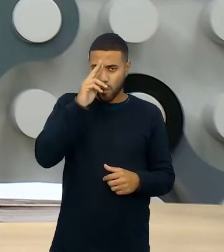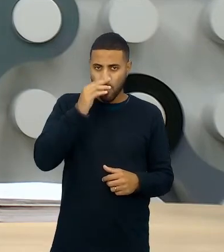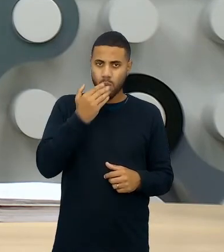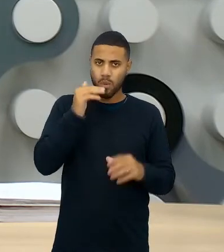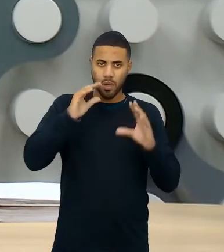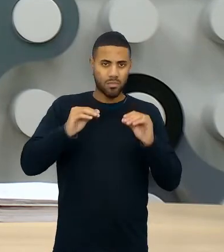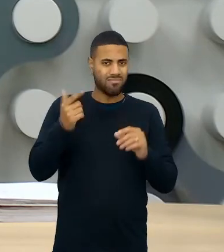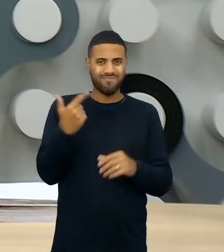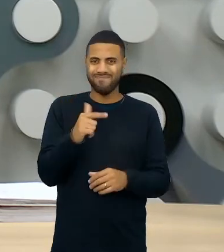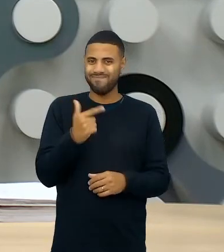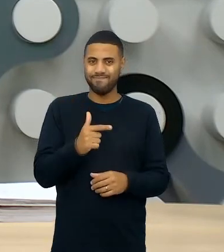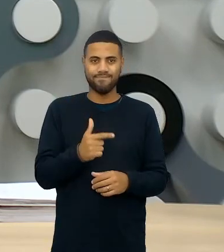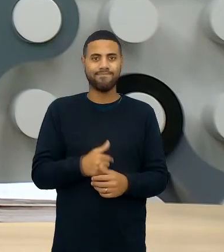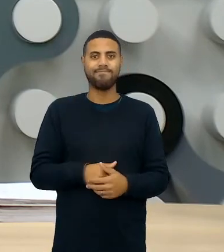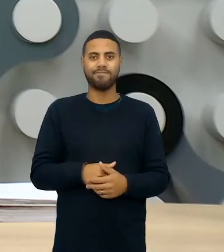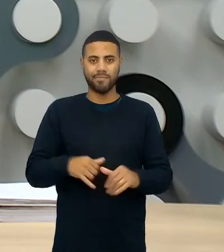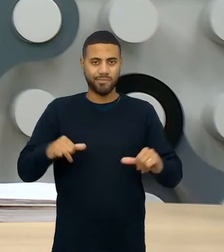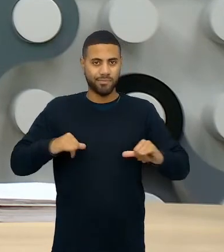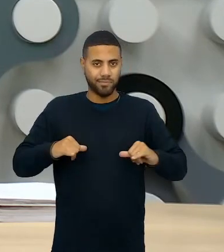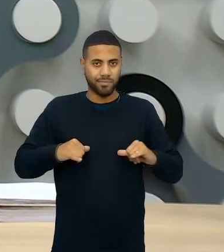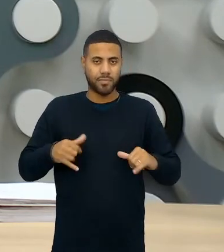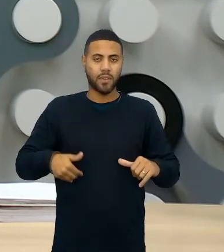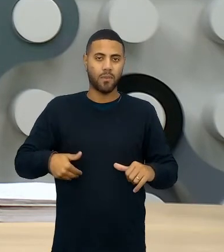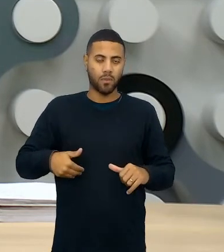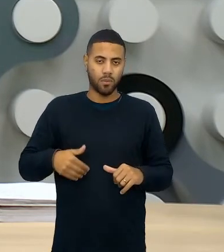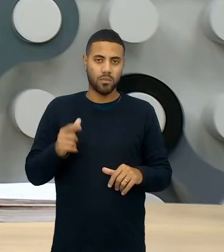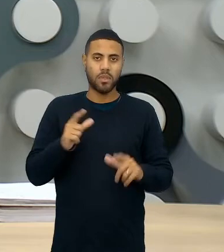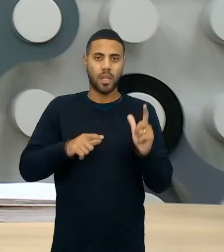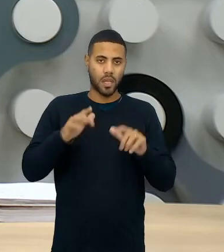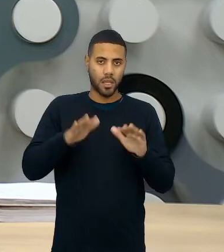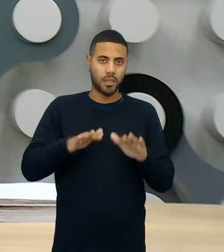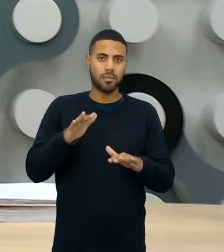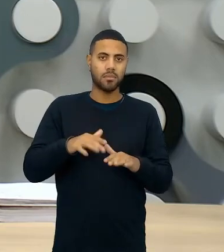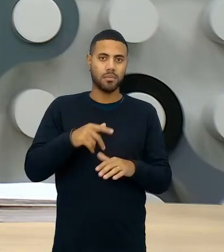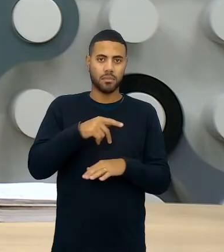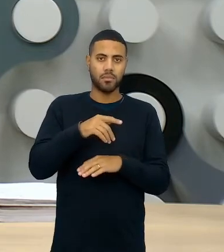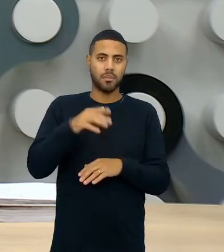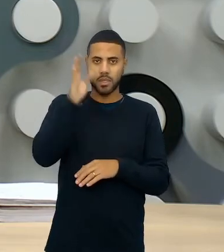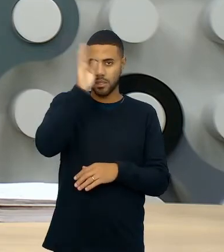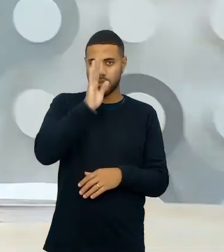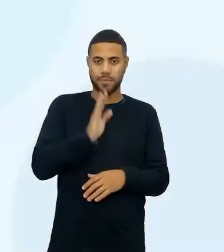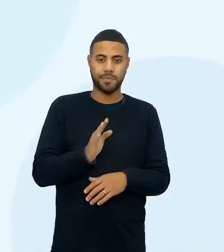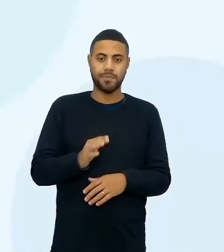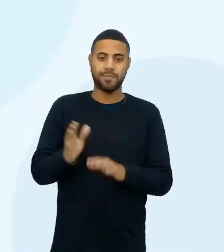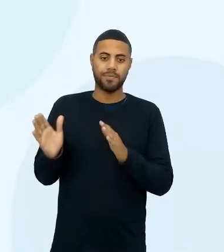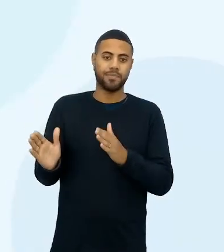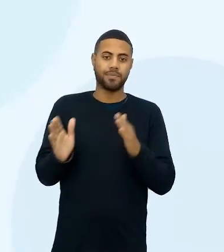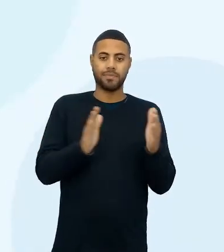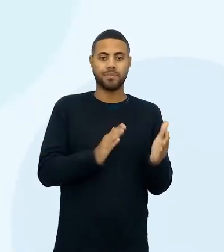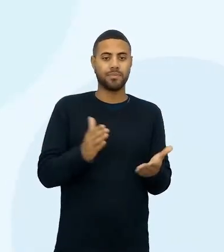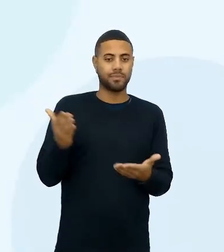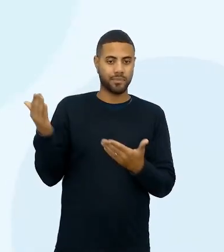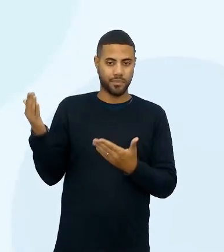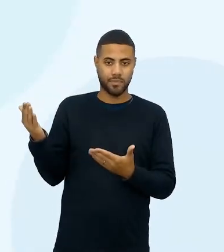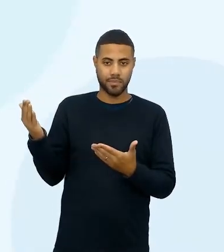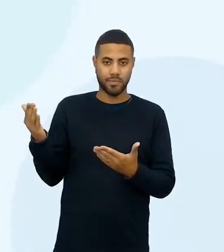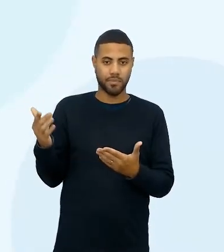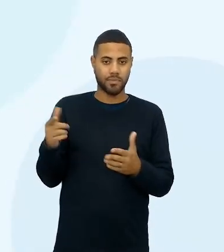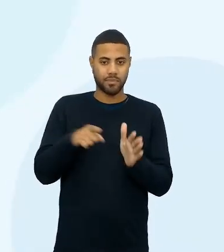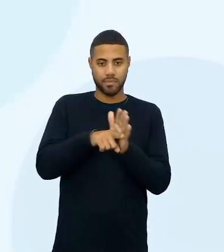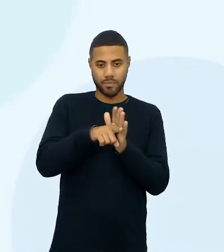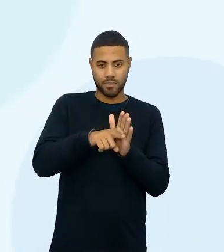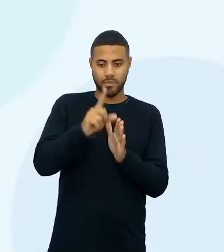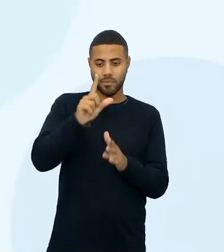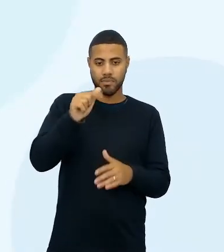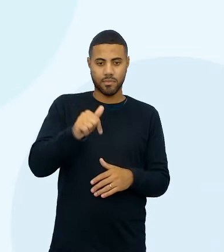tá? Vamos passar para a próxima e entender o quanto de alimento é desperdiçado. Olha, daqueles 17%